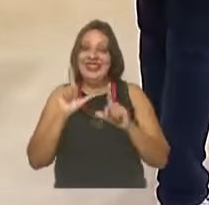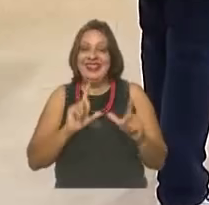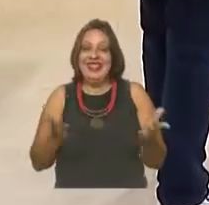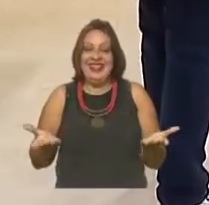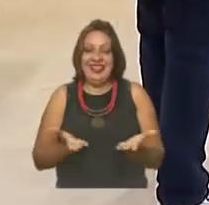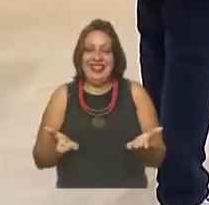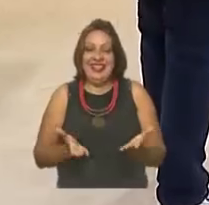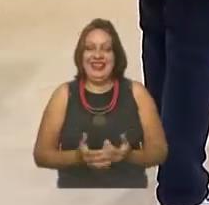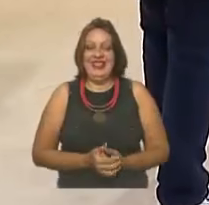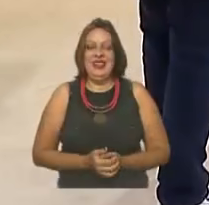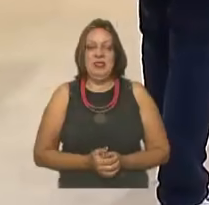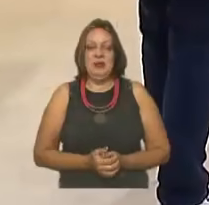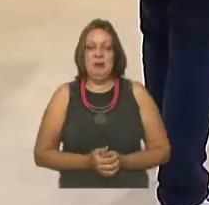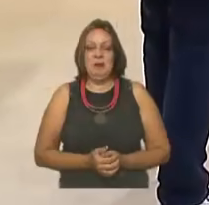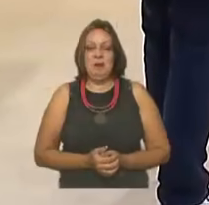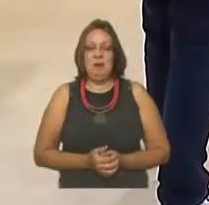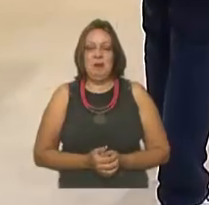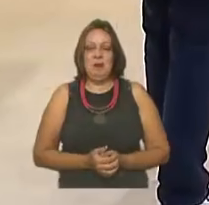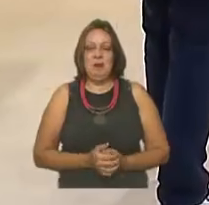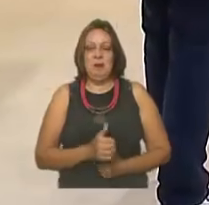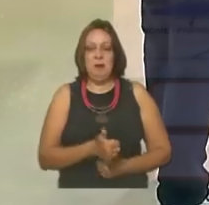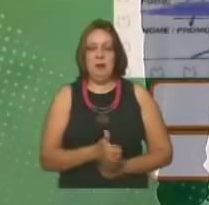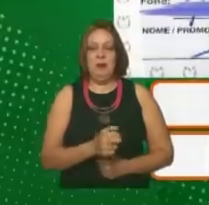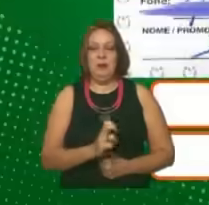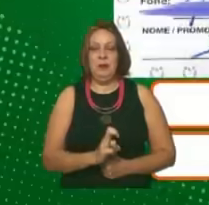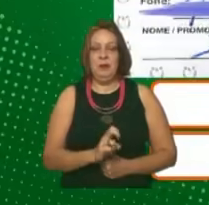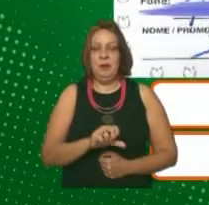Vamos lá, olho na tela, girou e parou no